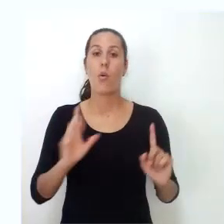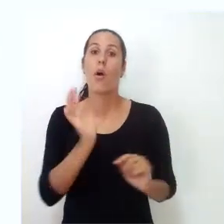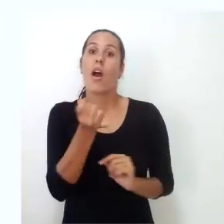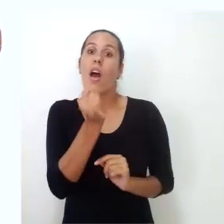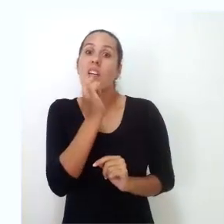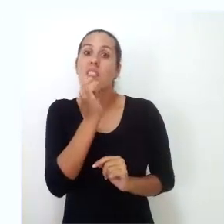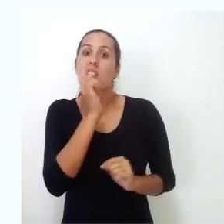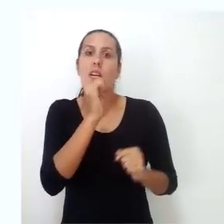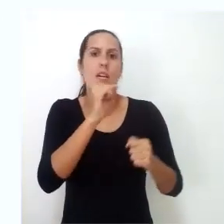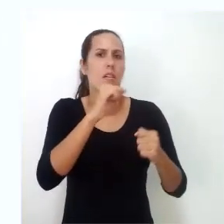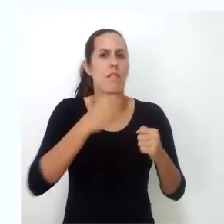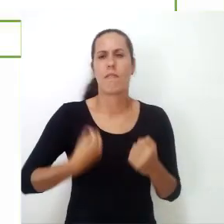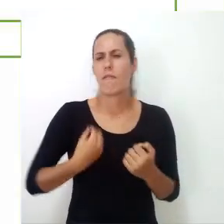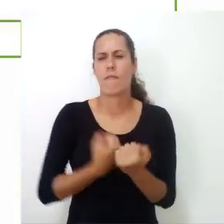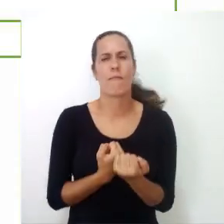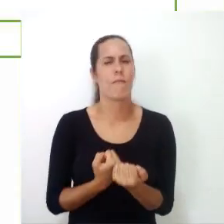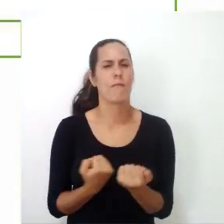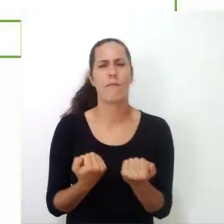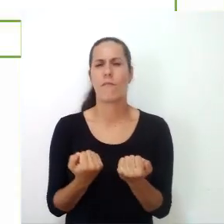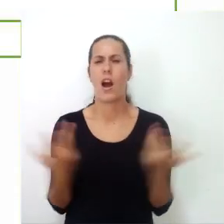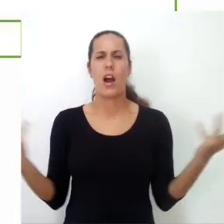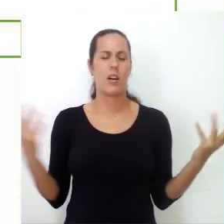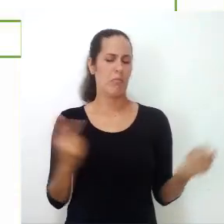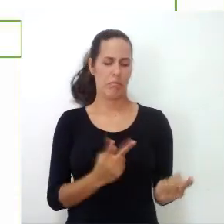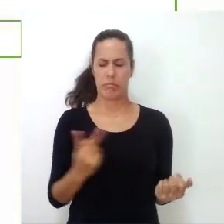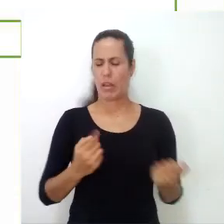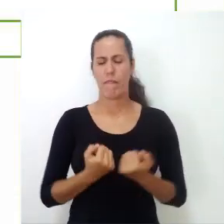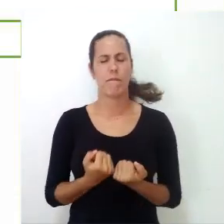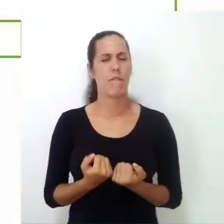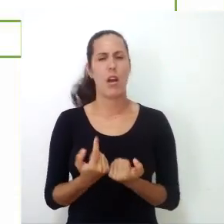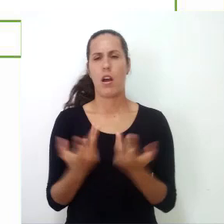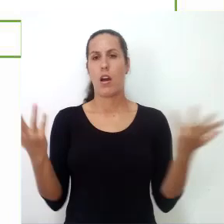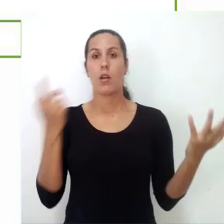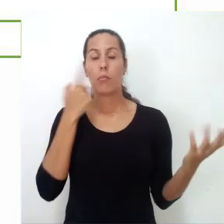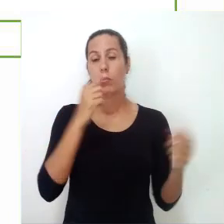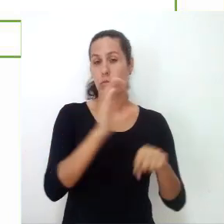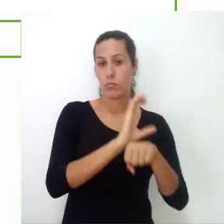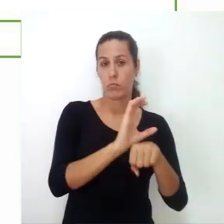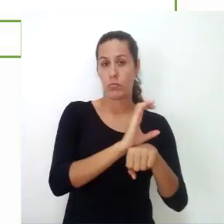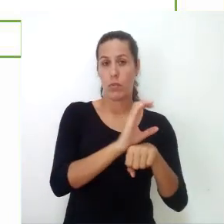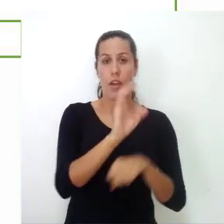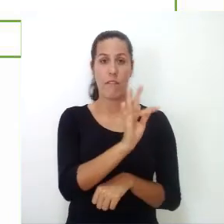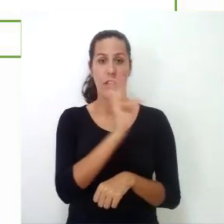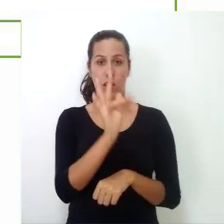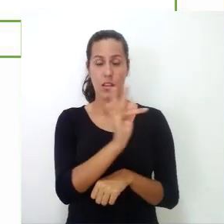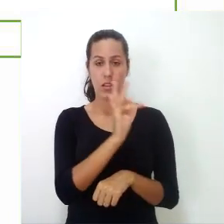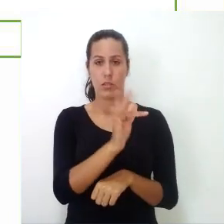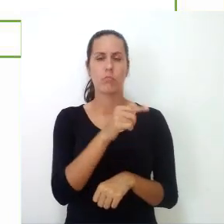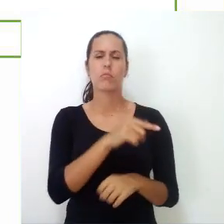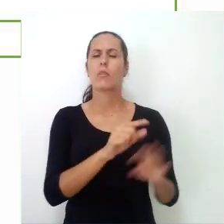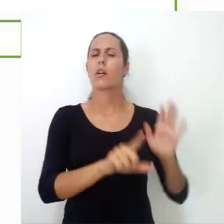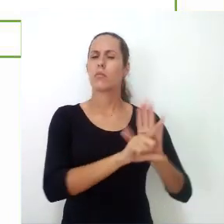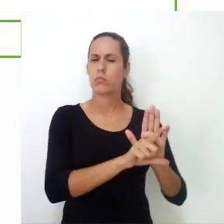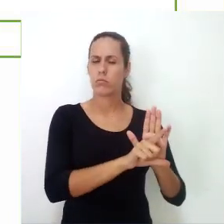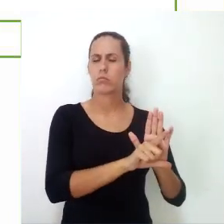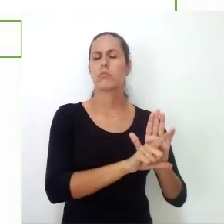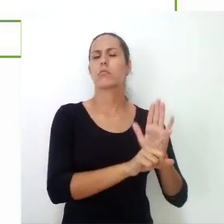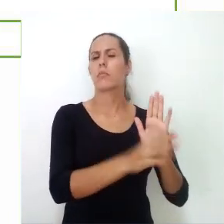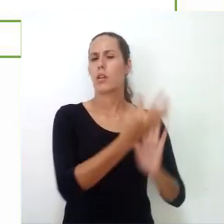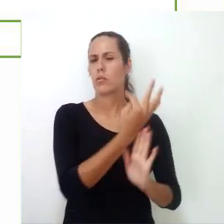existem vários. Nós temos a Constituição Federal. Veja só, é um texto